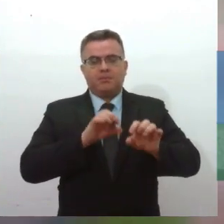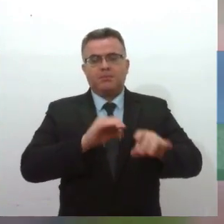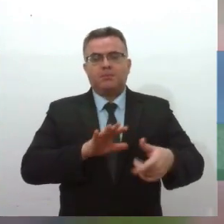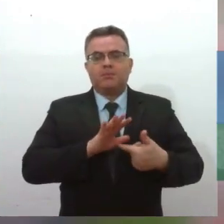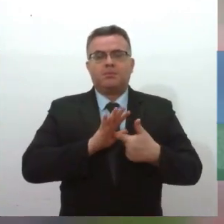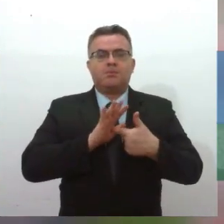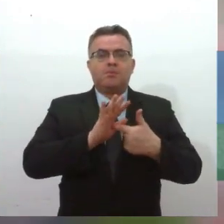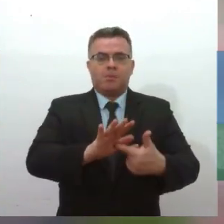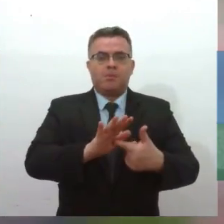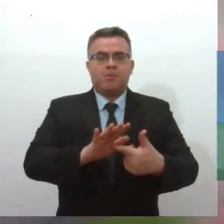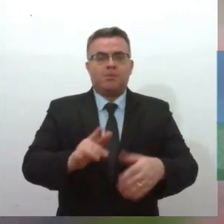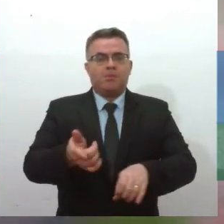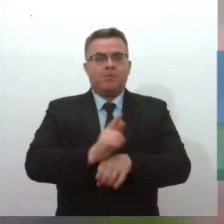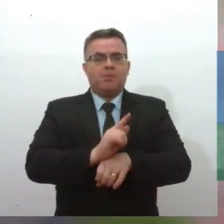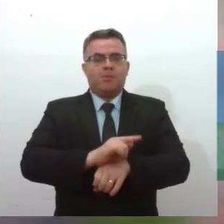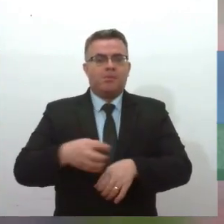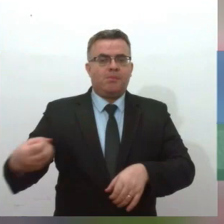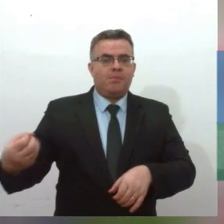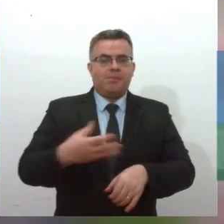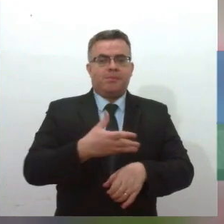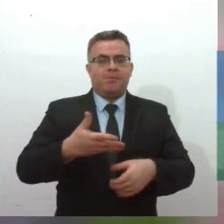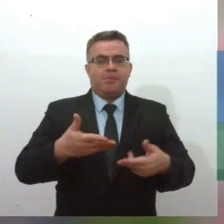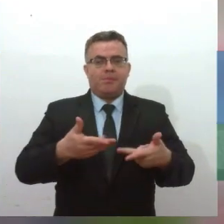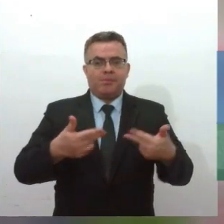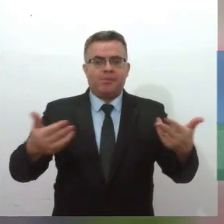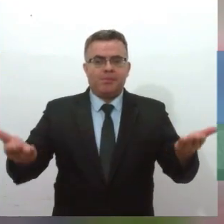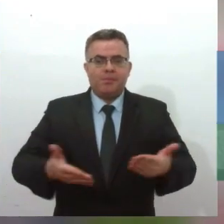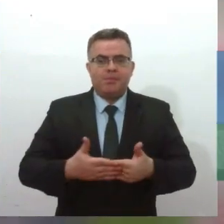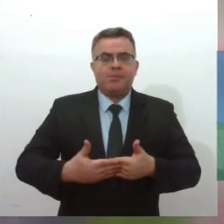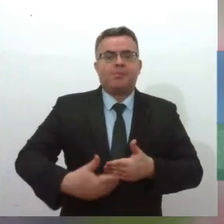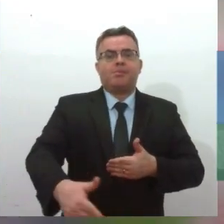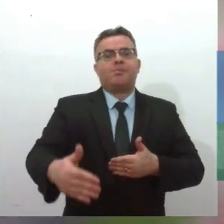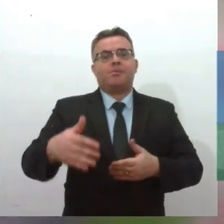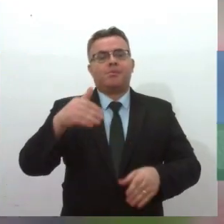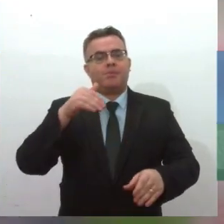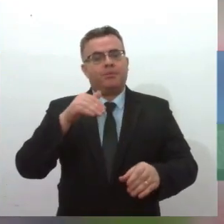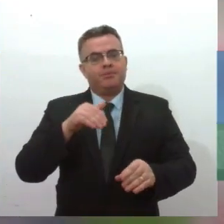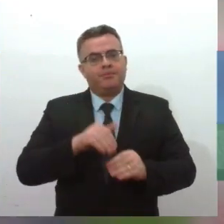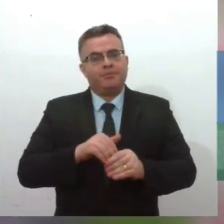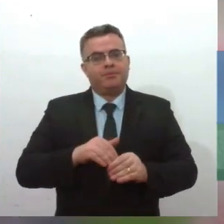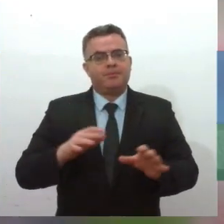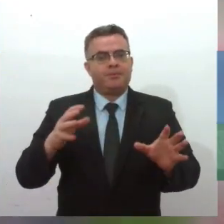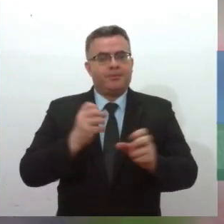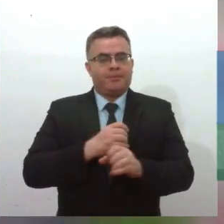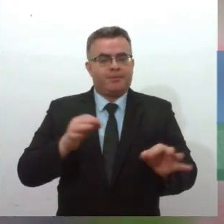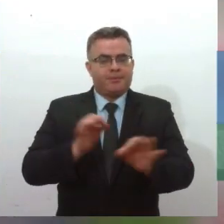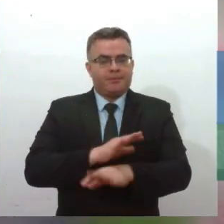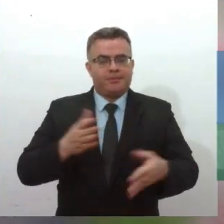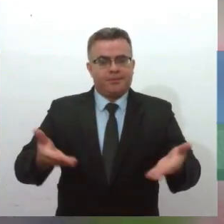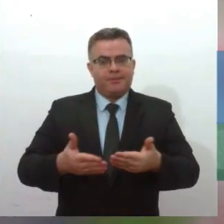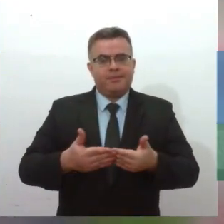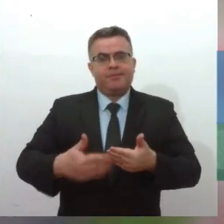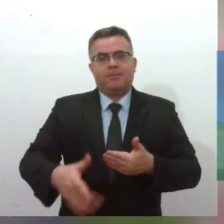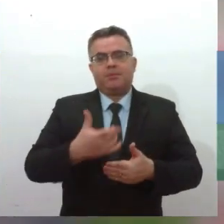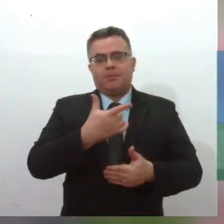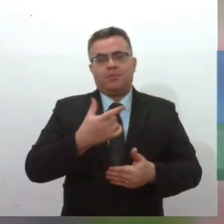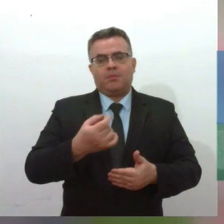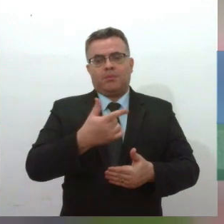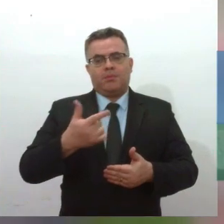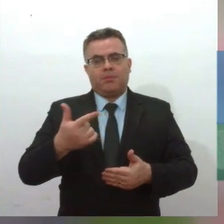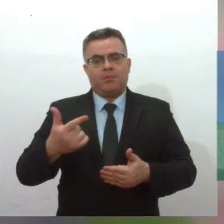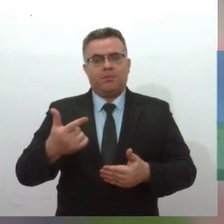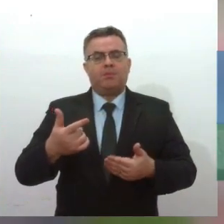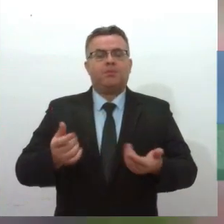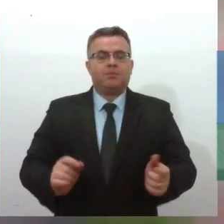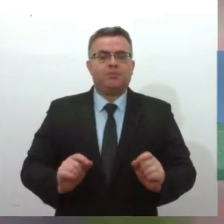aos novos gestores teve reeleição aí né alguns saíram entraram novos gestores a gente tá fazendo esse trabalho de mostrar como se